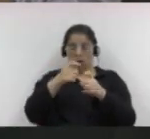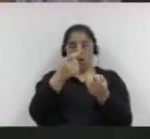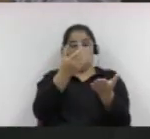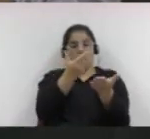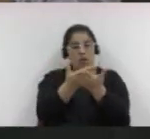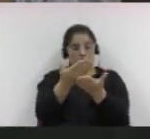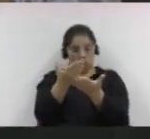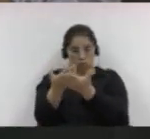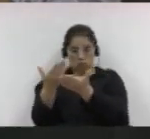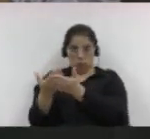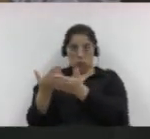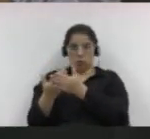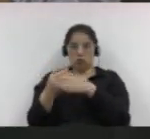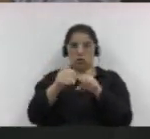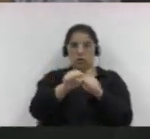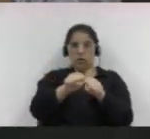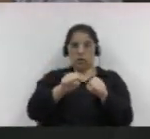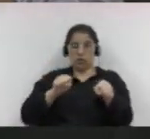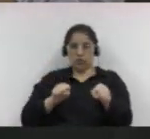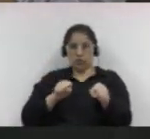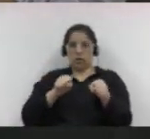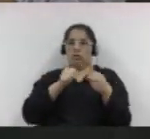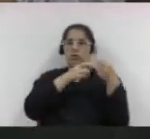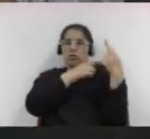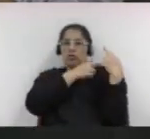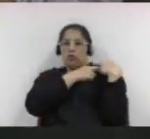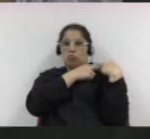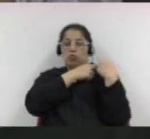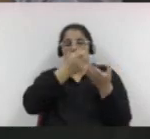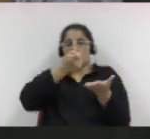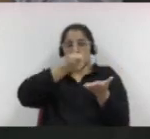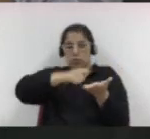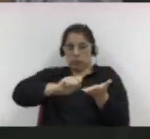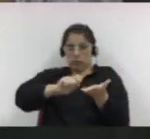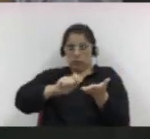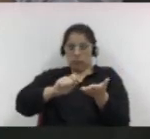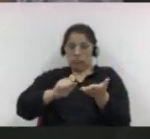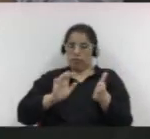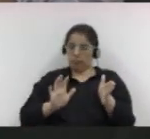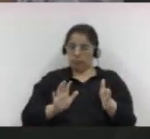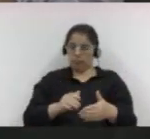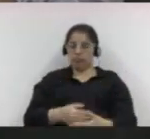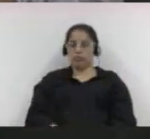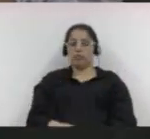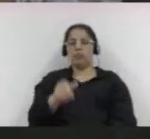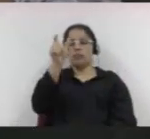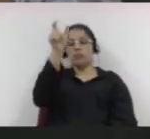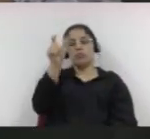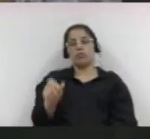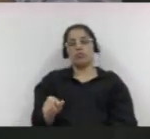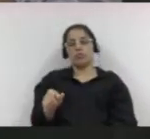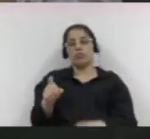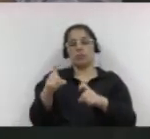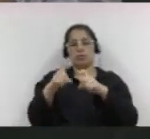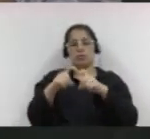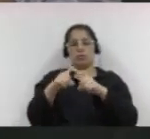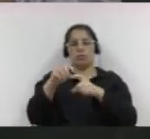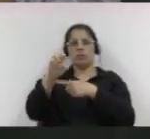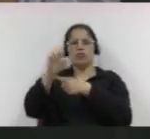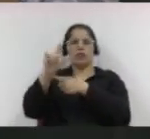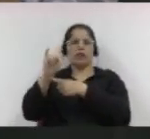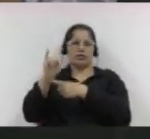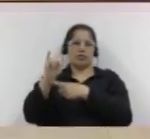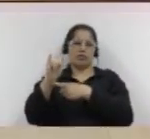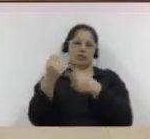ele é formado, ele é responsável do que ele está assinando. Primeiro passo. O doutor Eli... Vereador, só um minutinho,